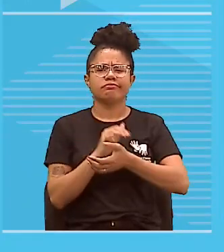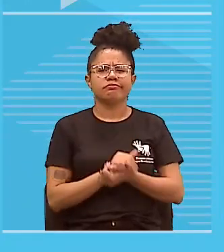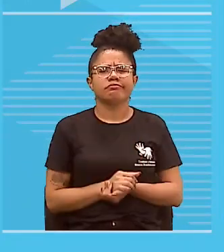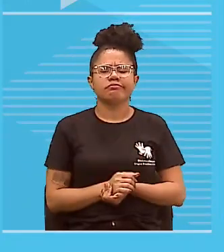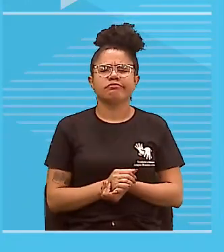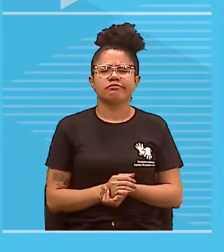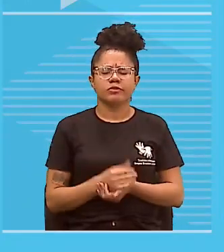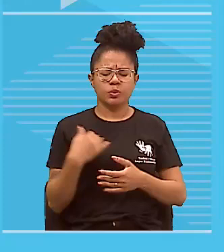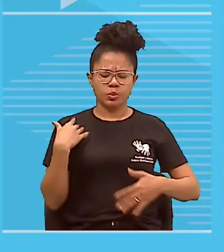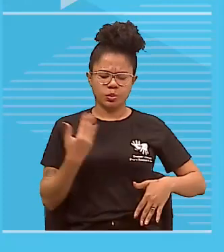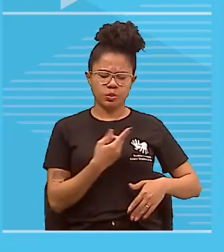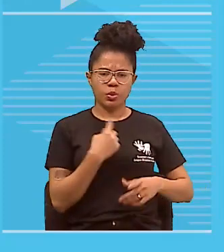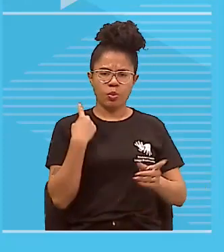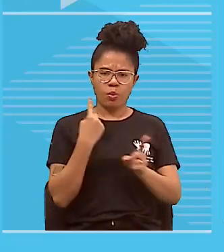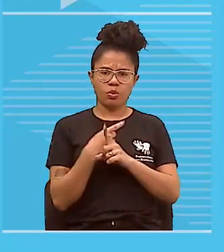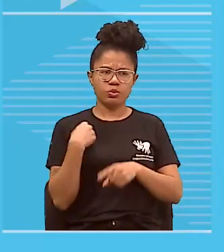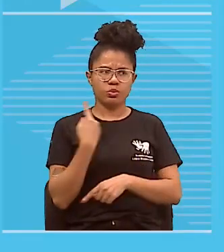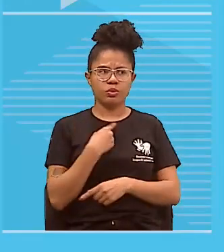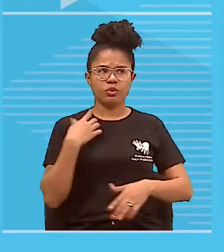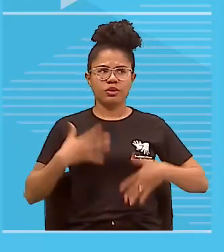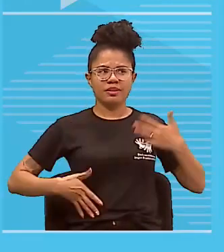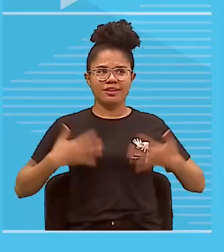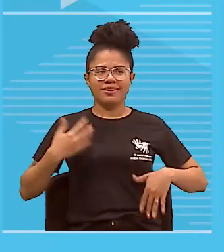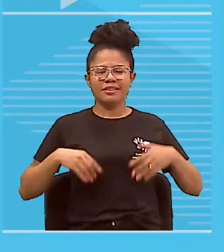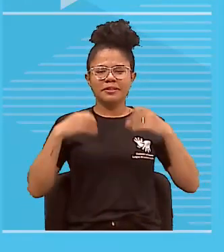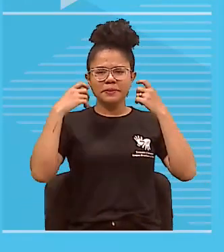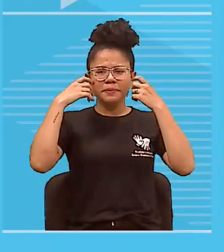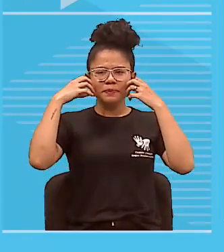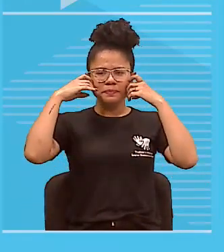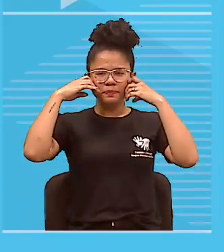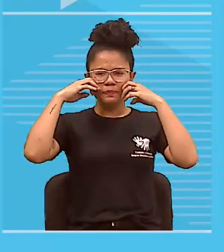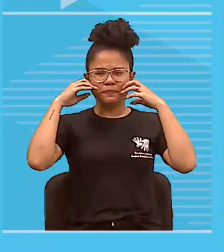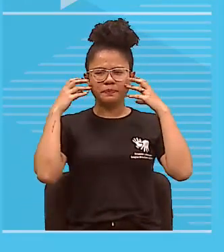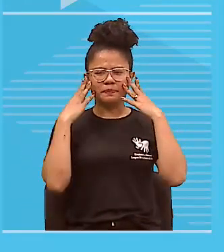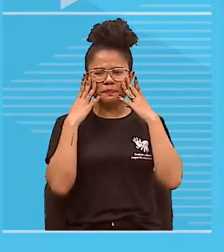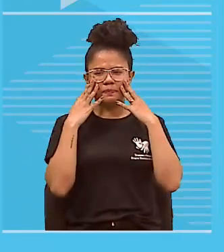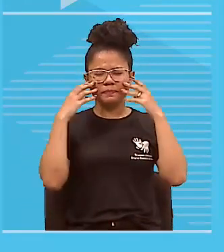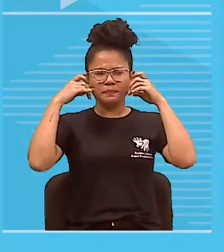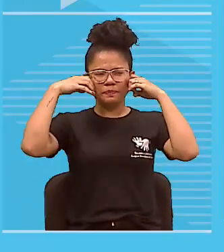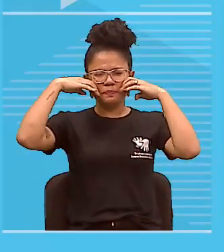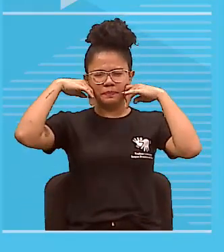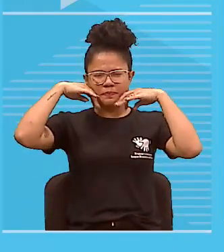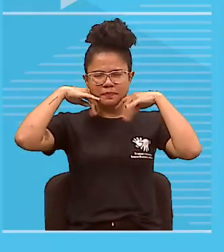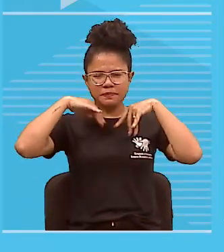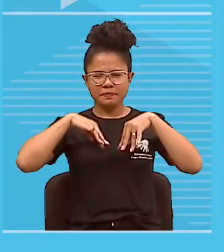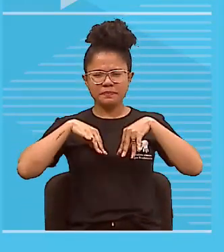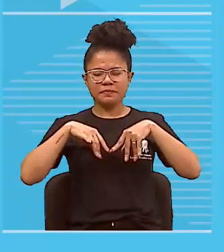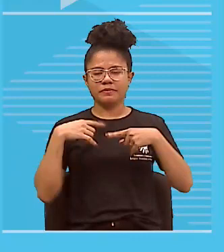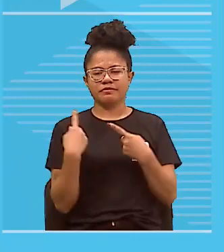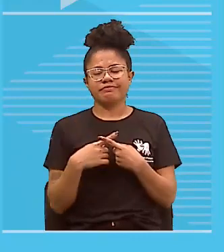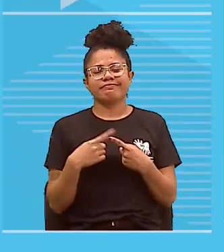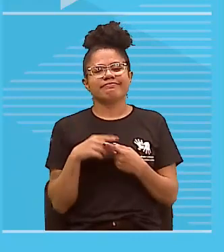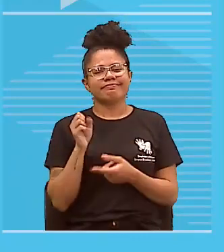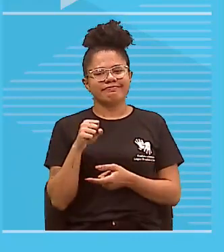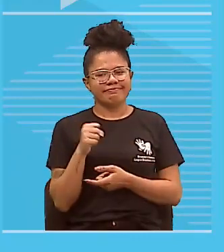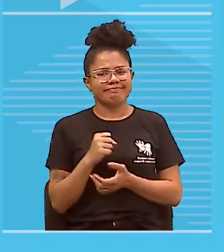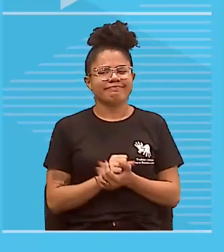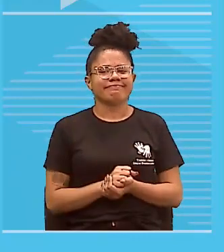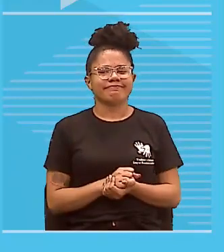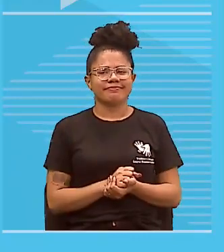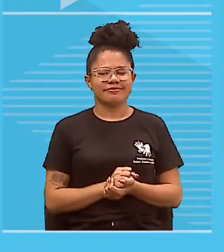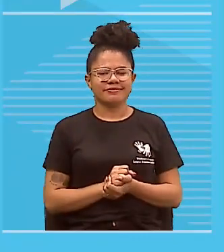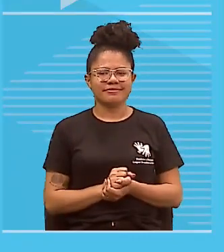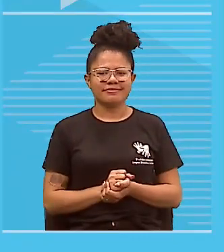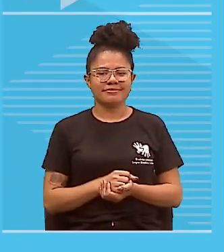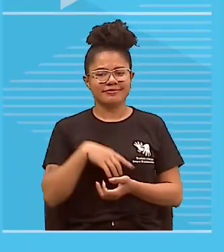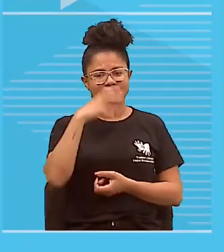no nosso corpo. Lágrimas forever para nós, né? Que tudo que a gente faz agora tem um rebote. E tem mesmo.